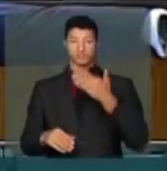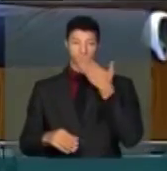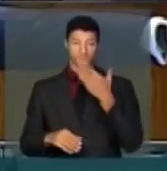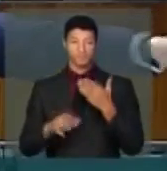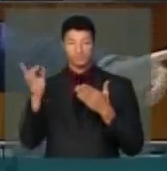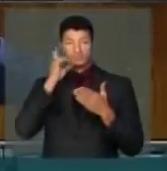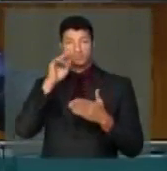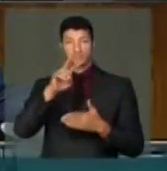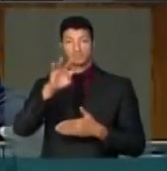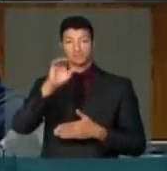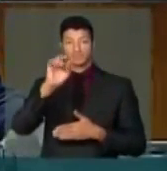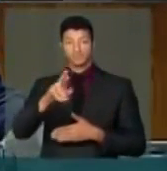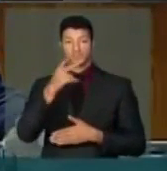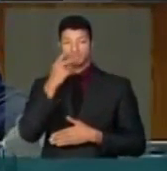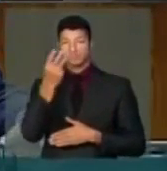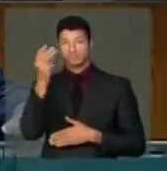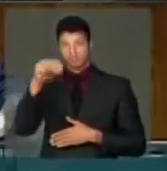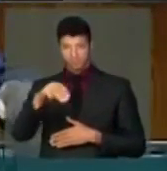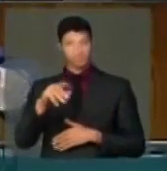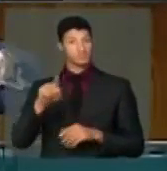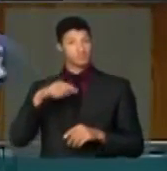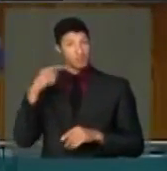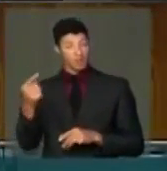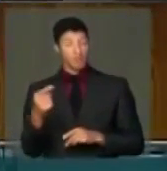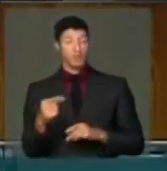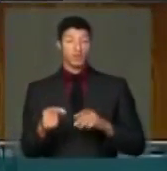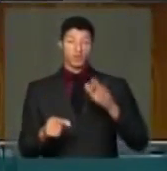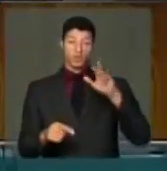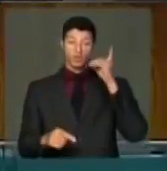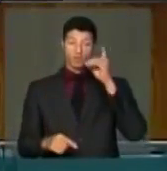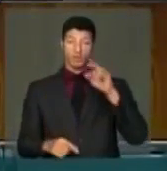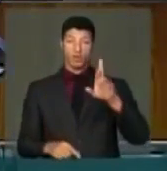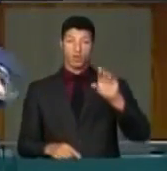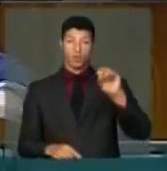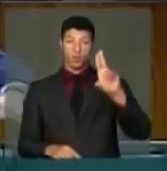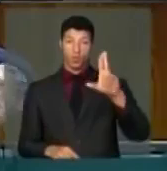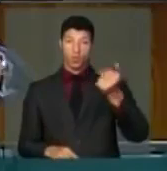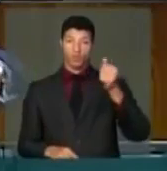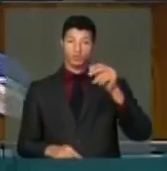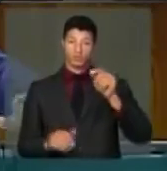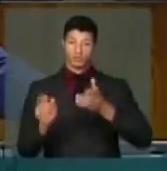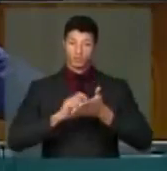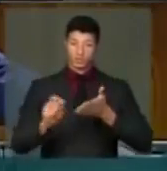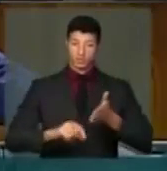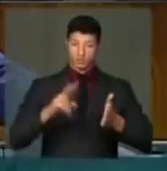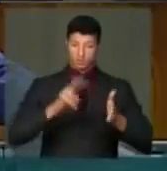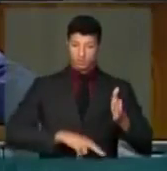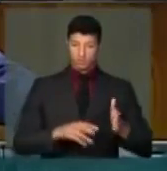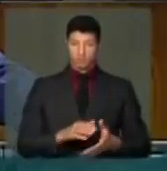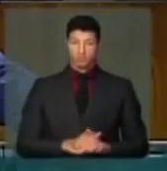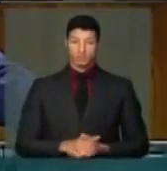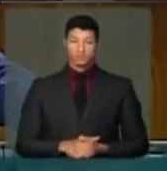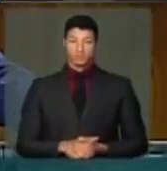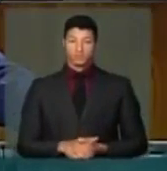pediria então ao deputado Vitor Lipe que falasse 3 minutos, e depois é o deputado Rocha, que é para dar por escrito também o seu.